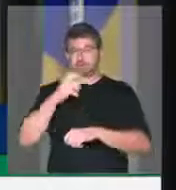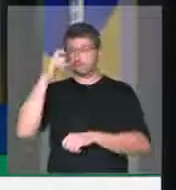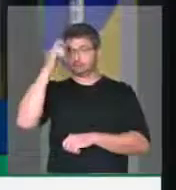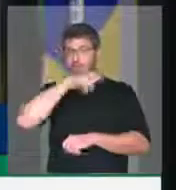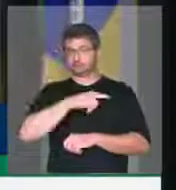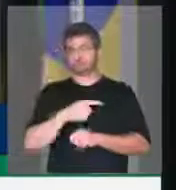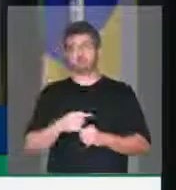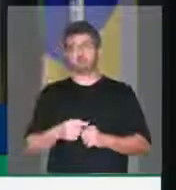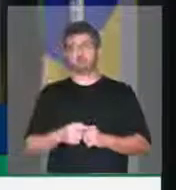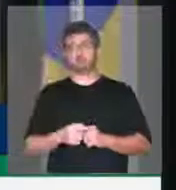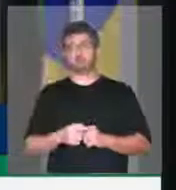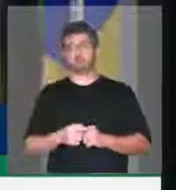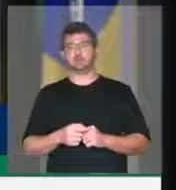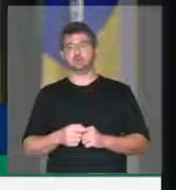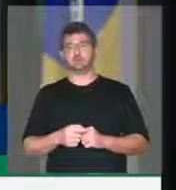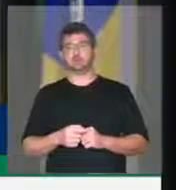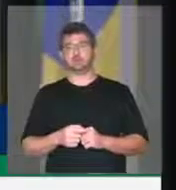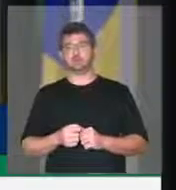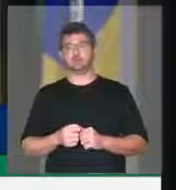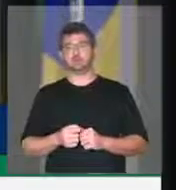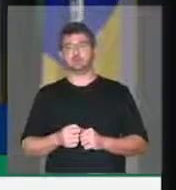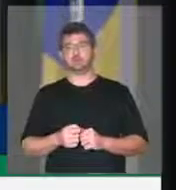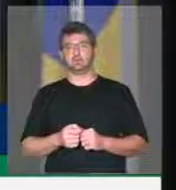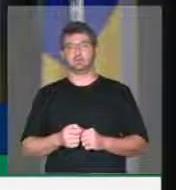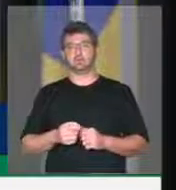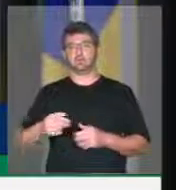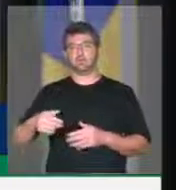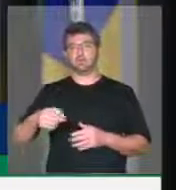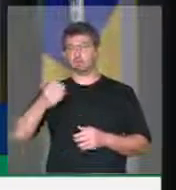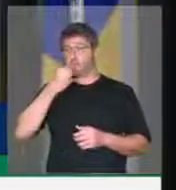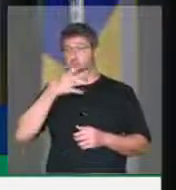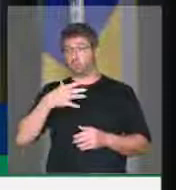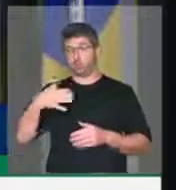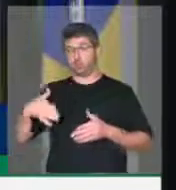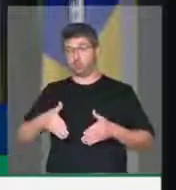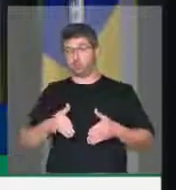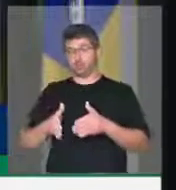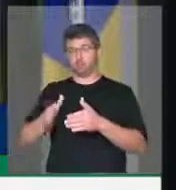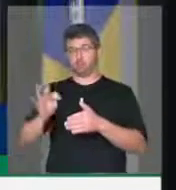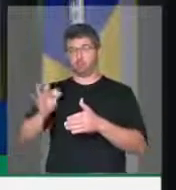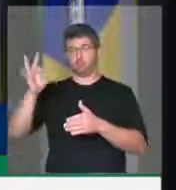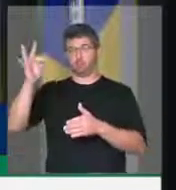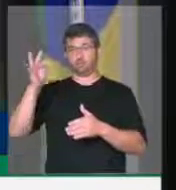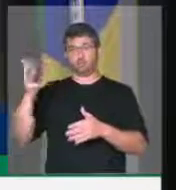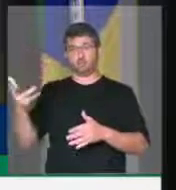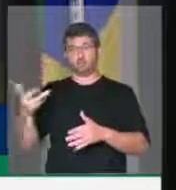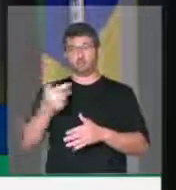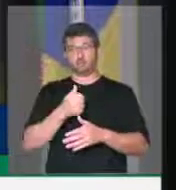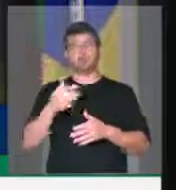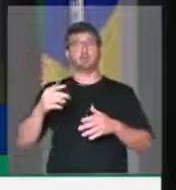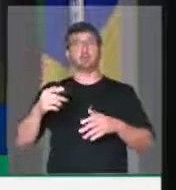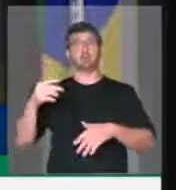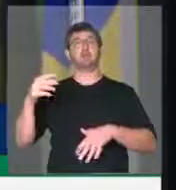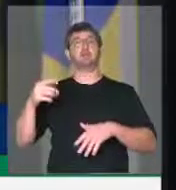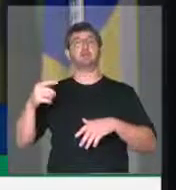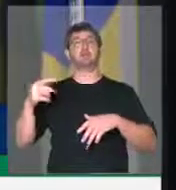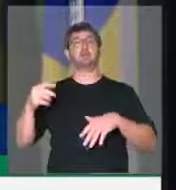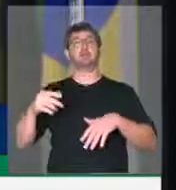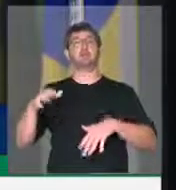O bom aspiado caminha que determinará o futuro próximo depende de uma